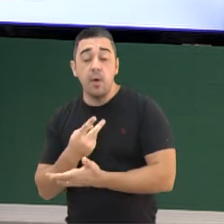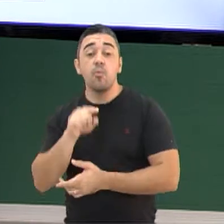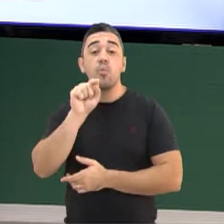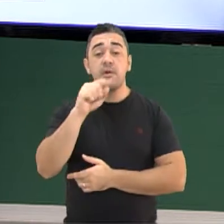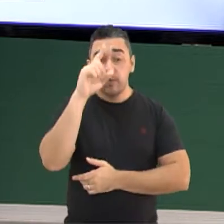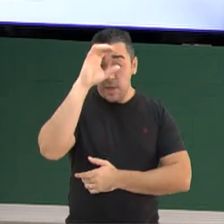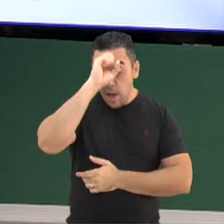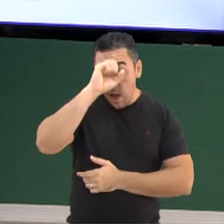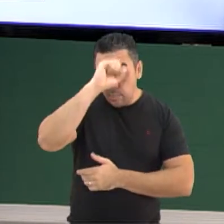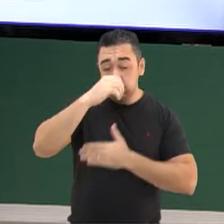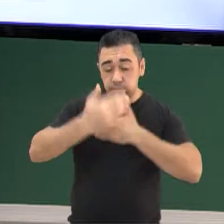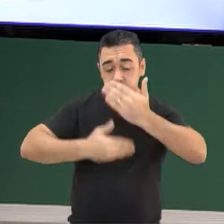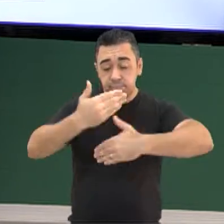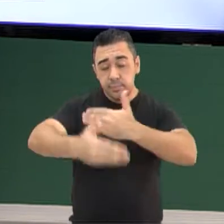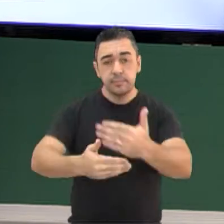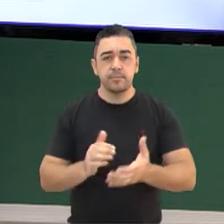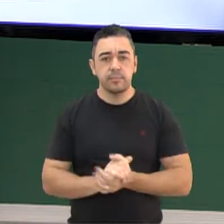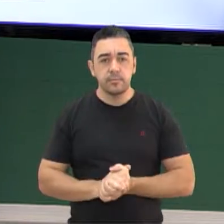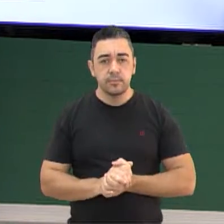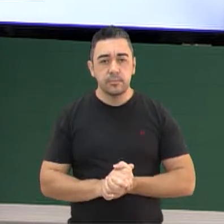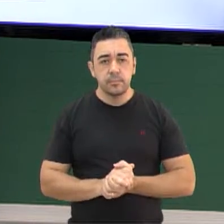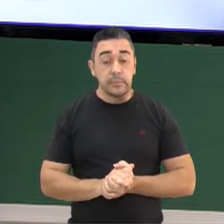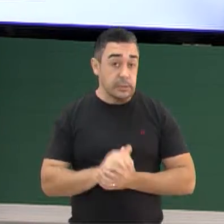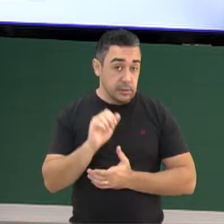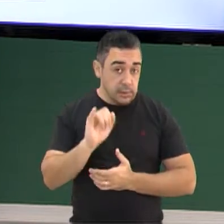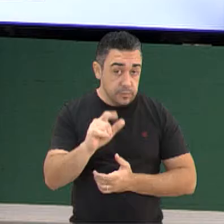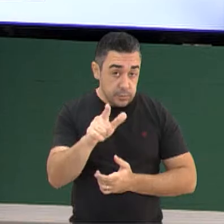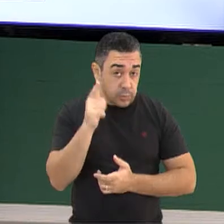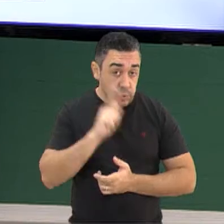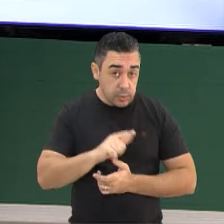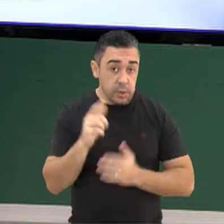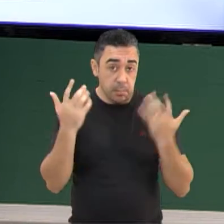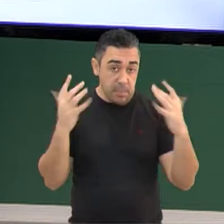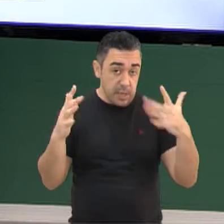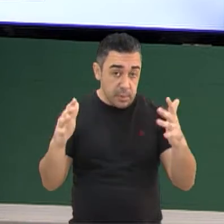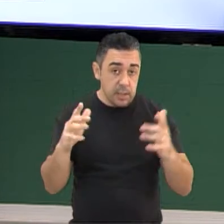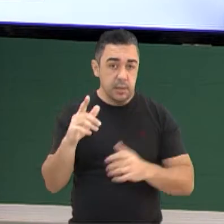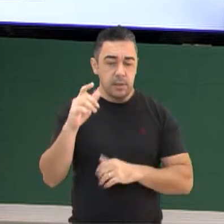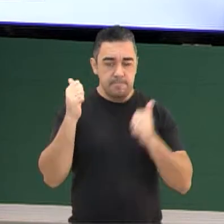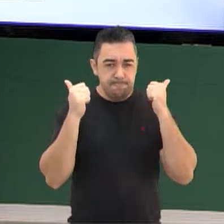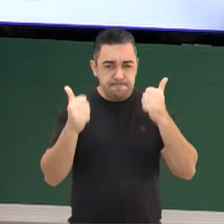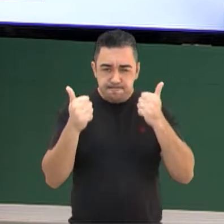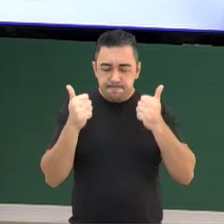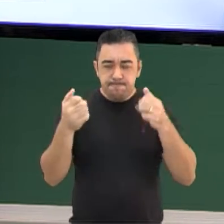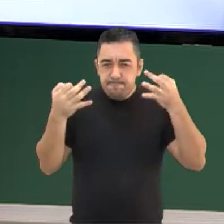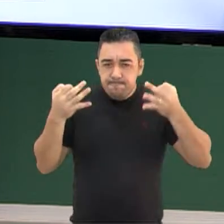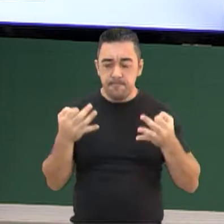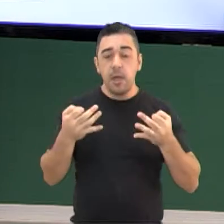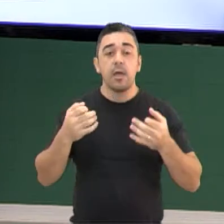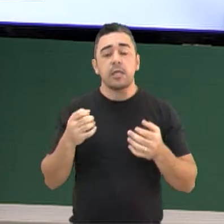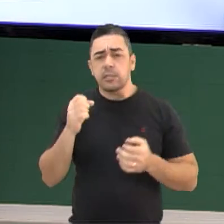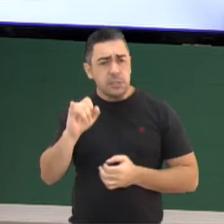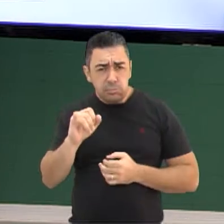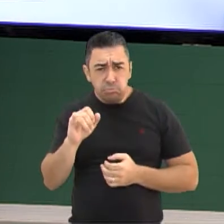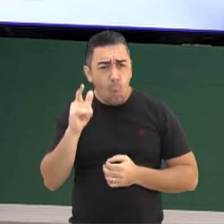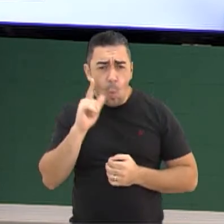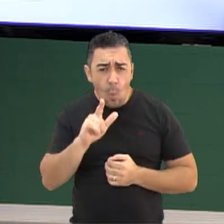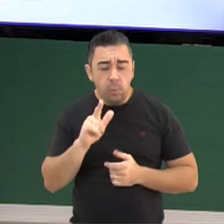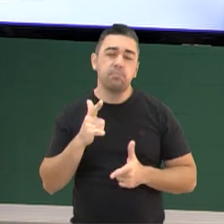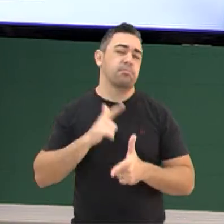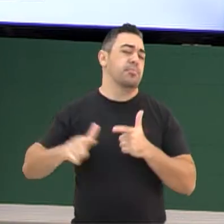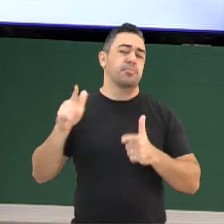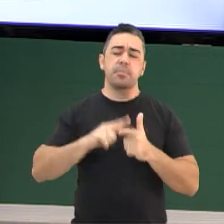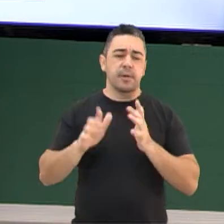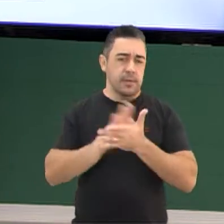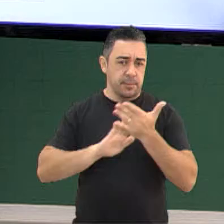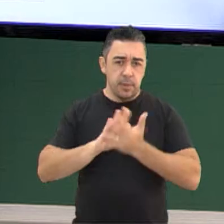no processo. E se você conseguiu, parabéns, espero que tenha acertado. Se não, não se preocupe, nós vamos